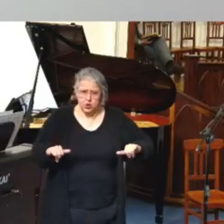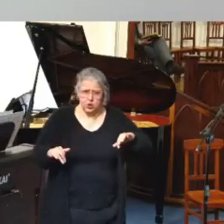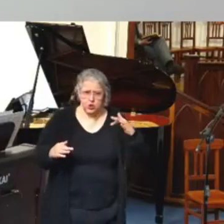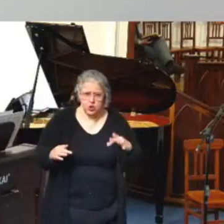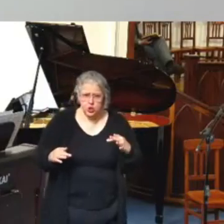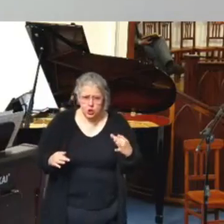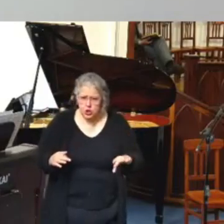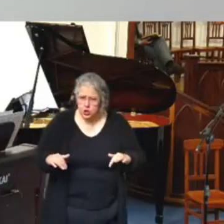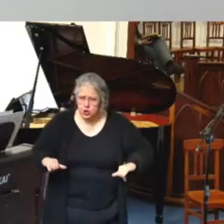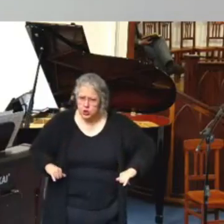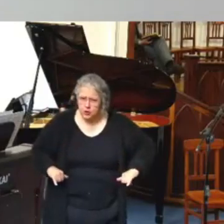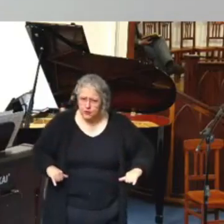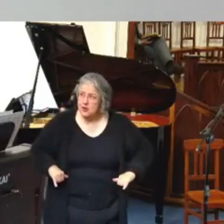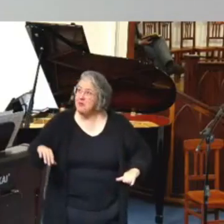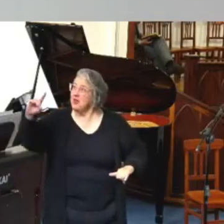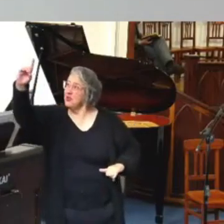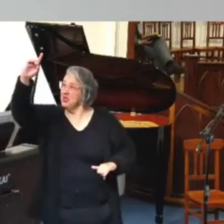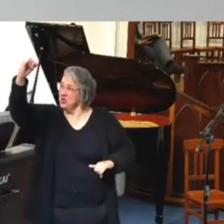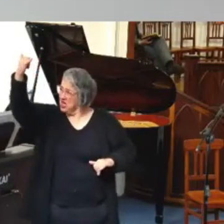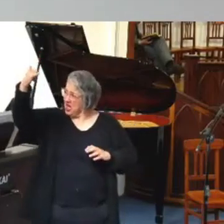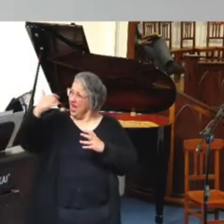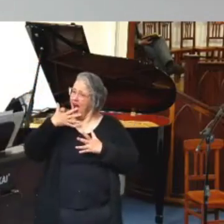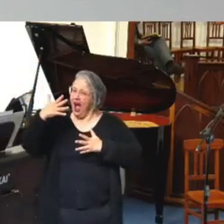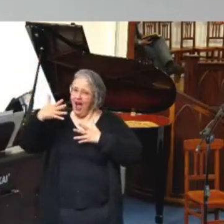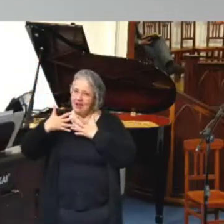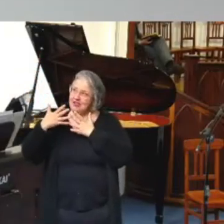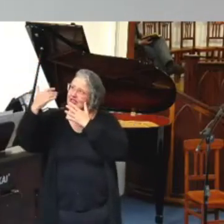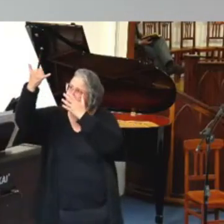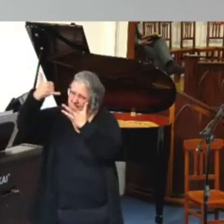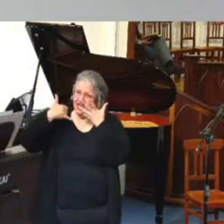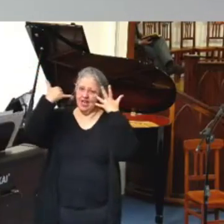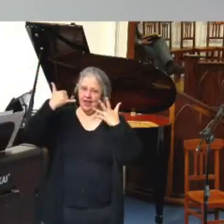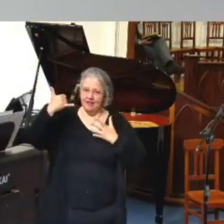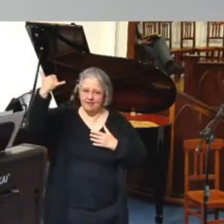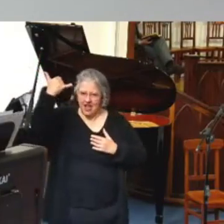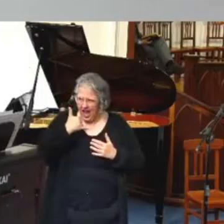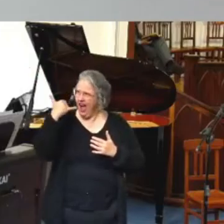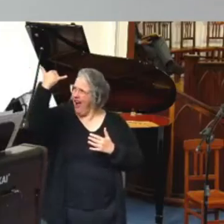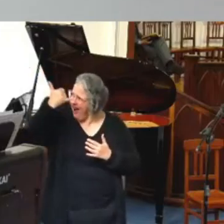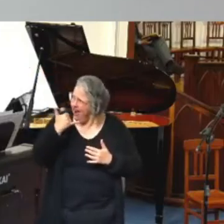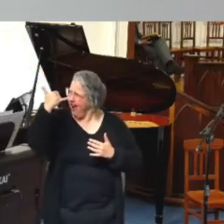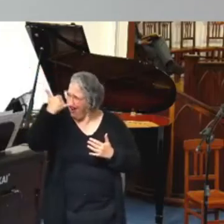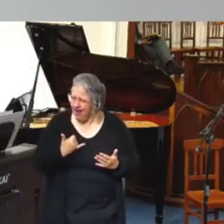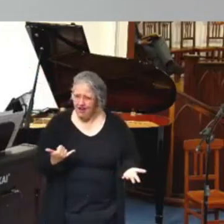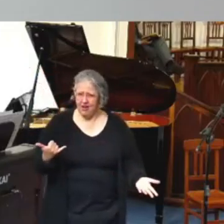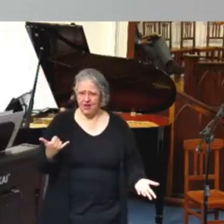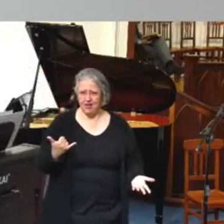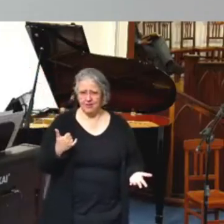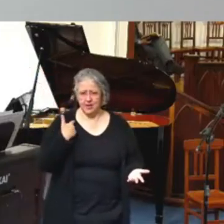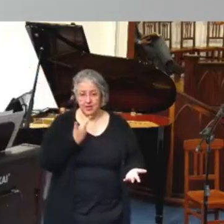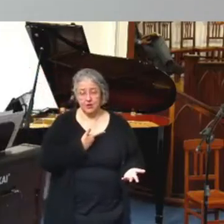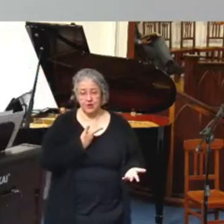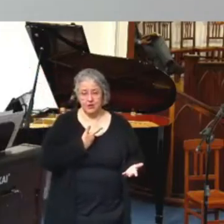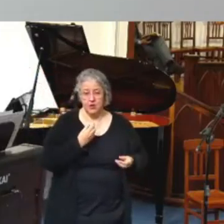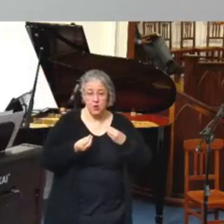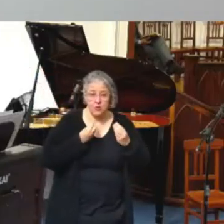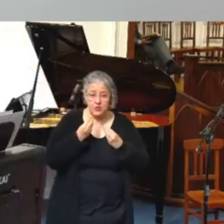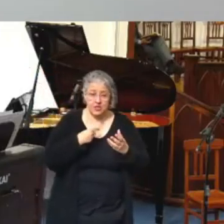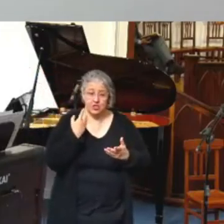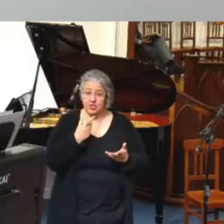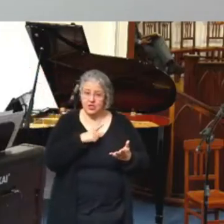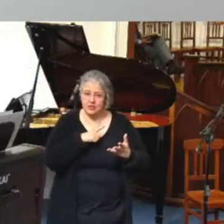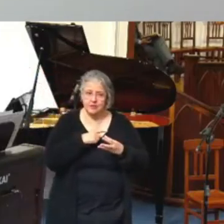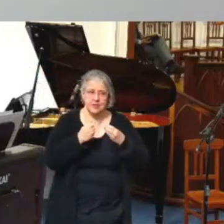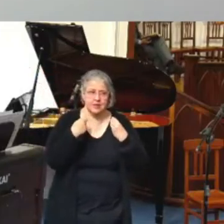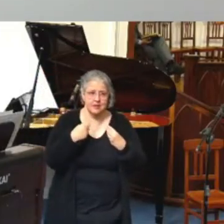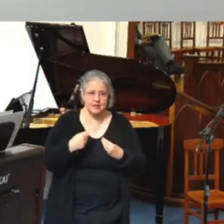te aproximar e não te afastar. O volta-te, Senhor, não é para que o Senhor venha a nós, mas é para